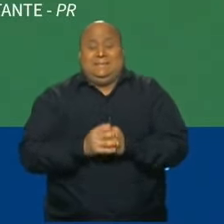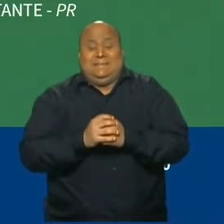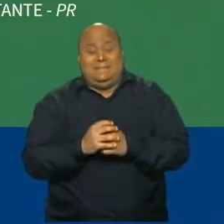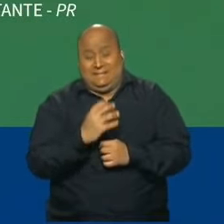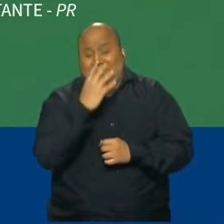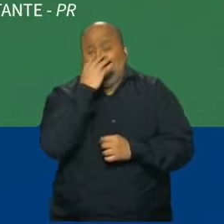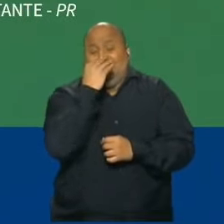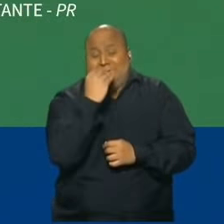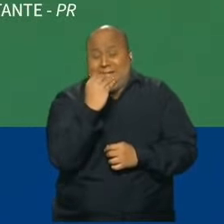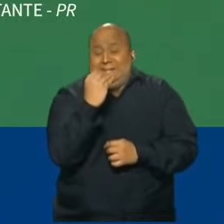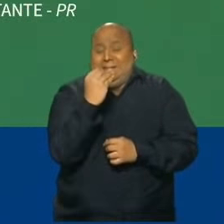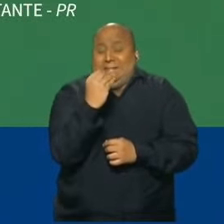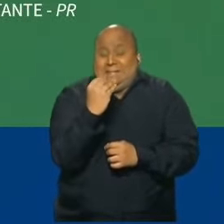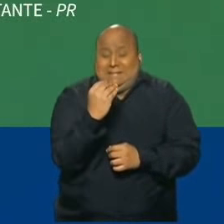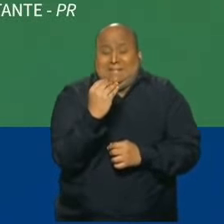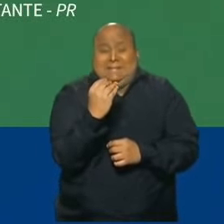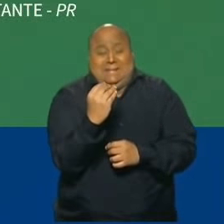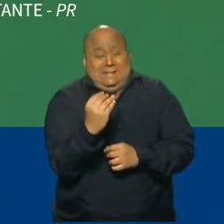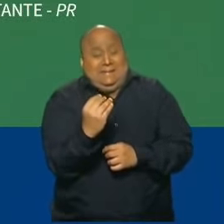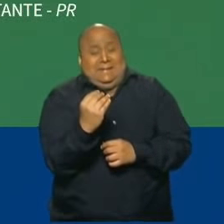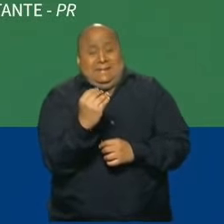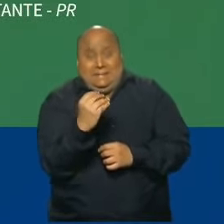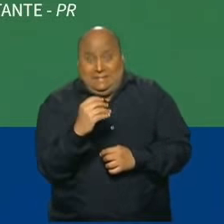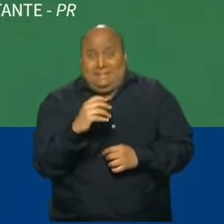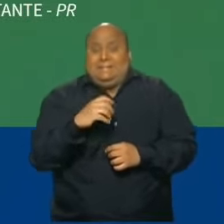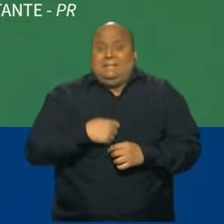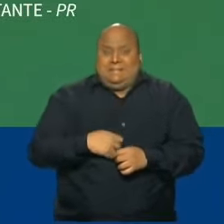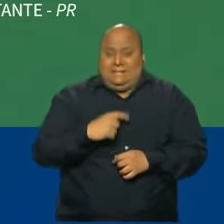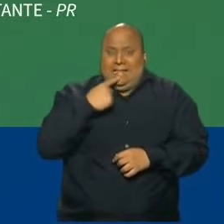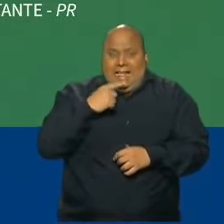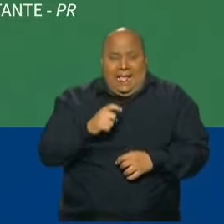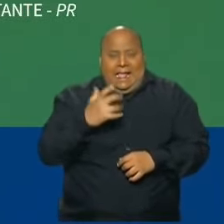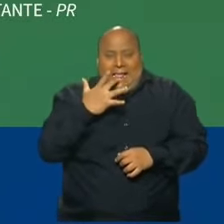Olha quem vem de lá, é o Tamanduá.